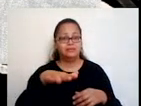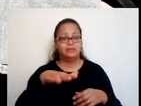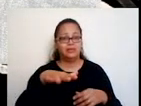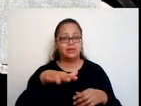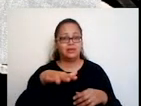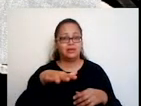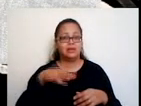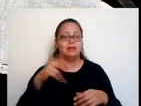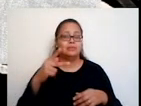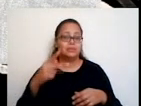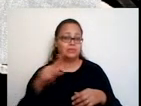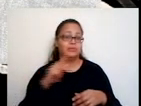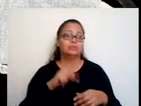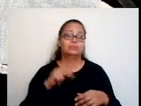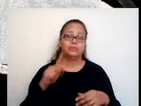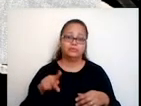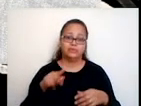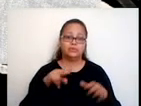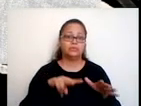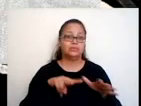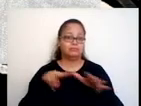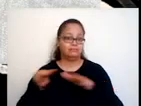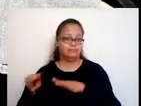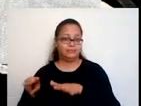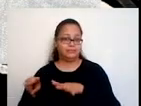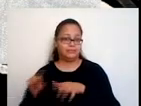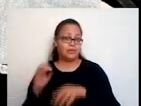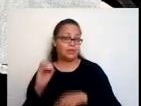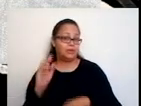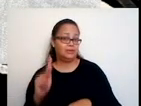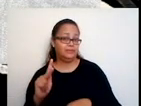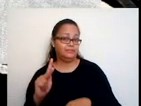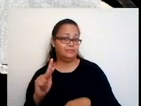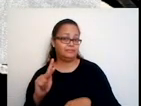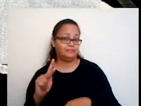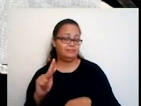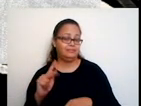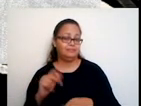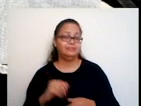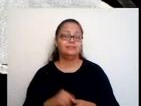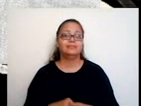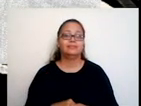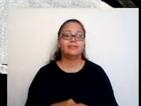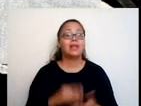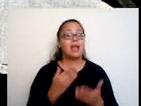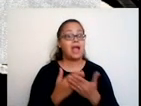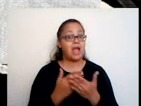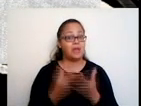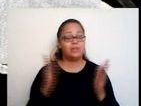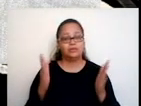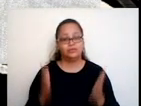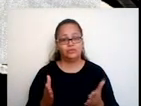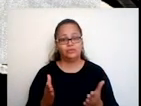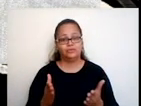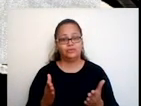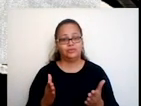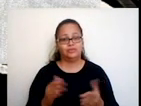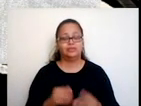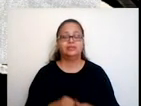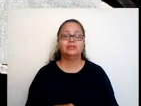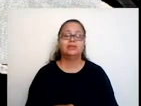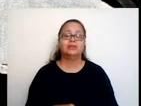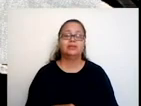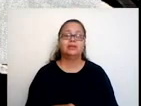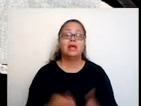enviar isso para os seus tutores semanalmente, ok? Então, vamos para a aula de hoje,